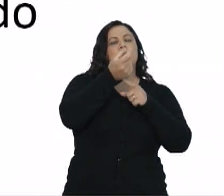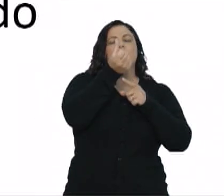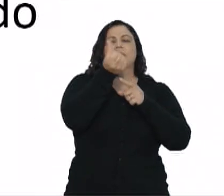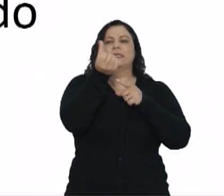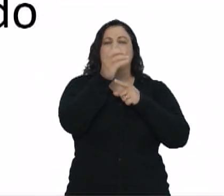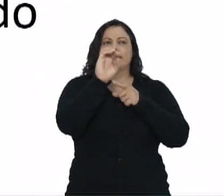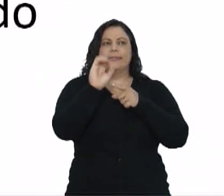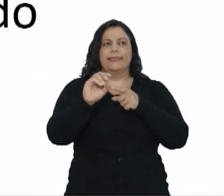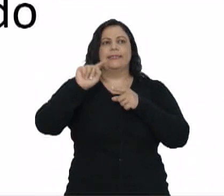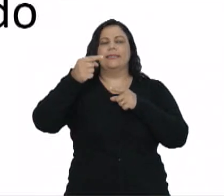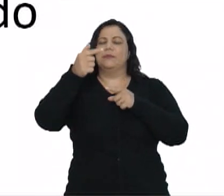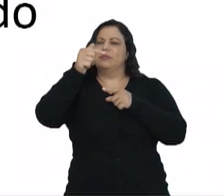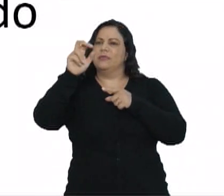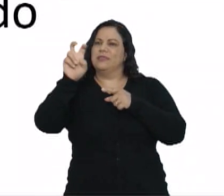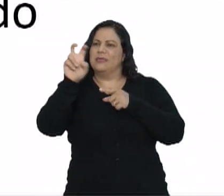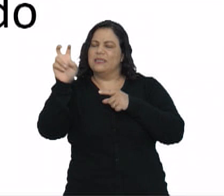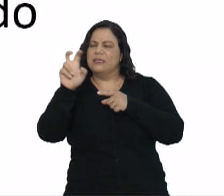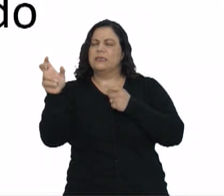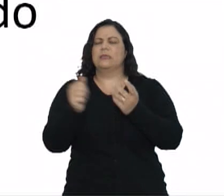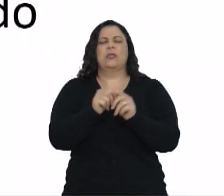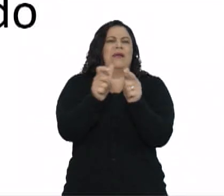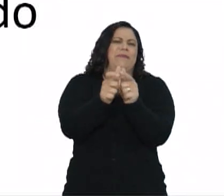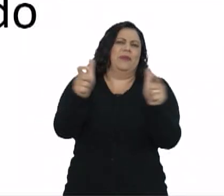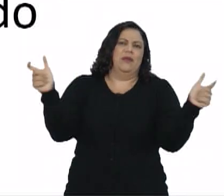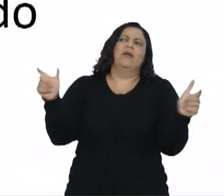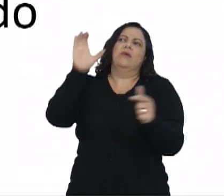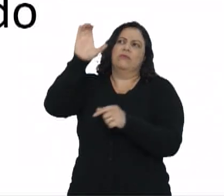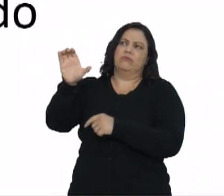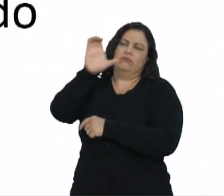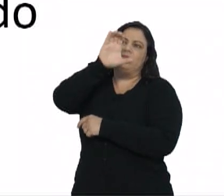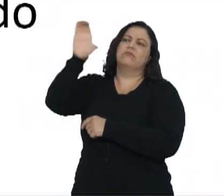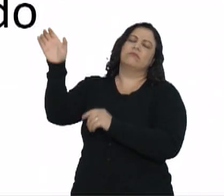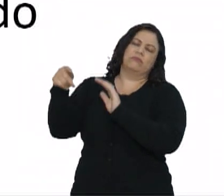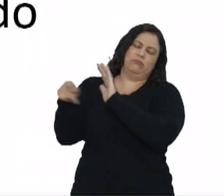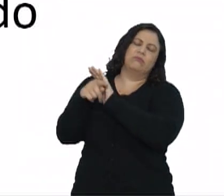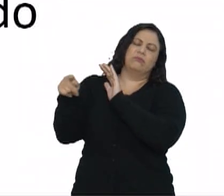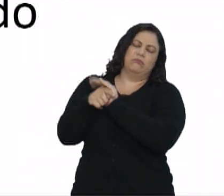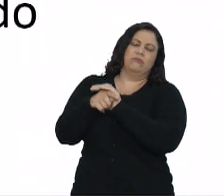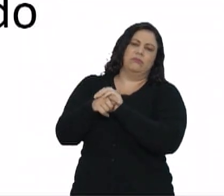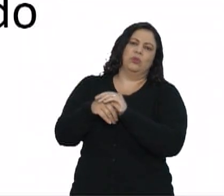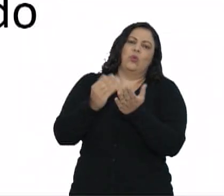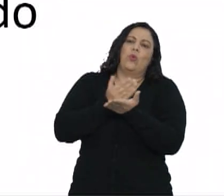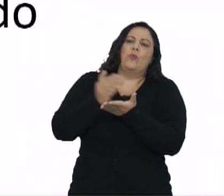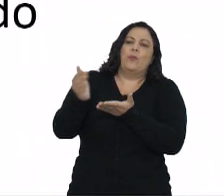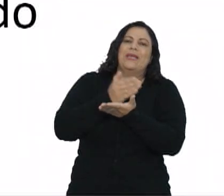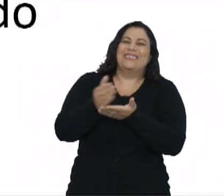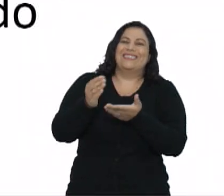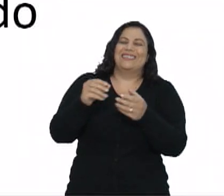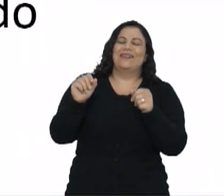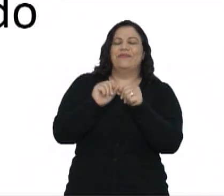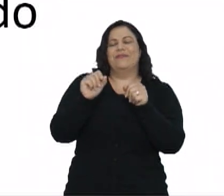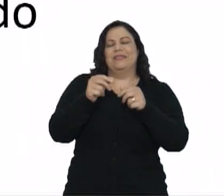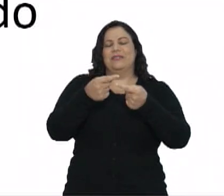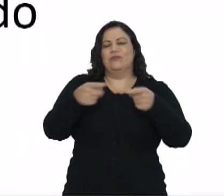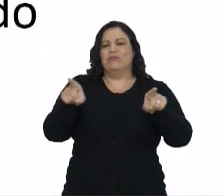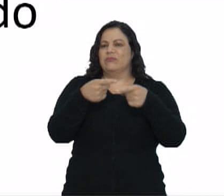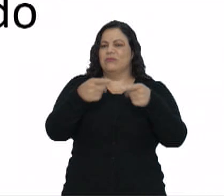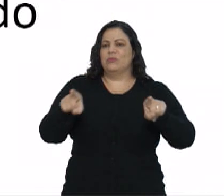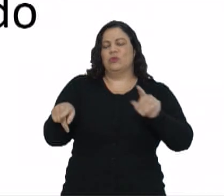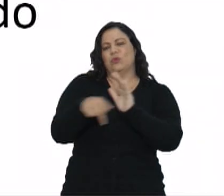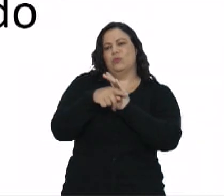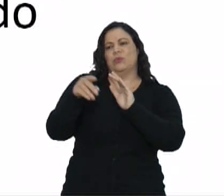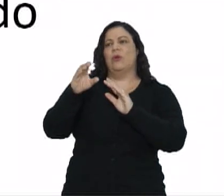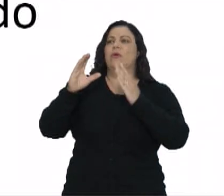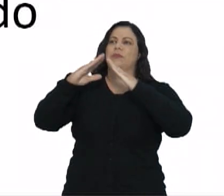capela. A maioria era católico, começava trabalhando nos órgãos de capela, né? Fazendo músicas para a igreja. Fundador da